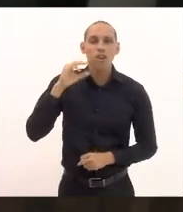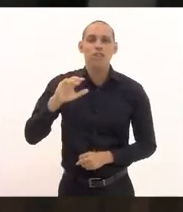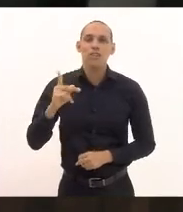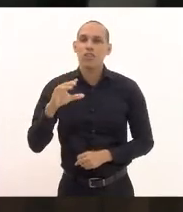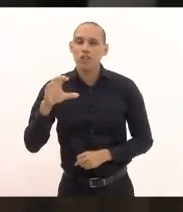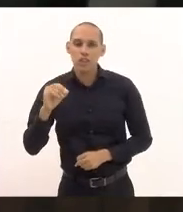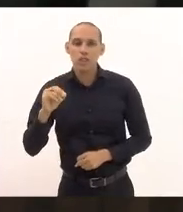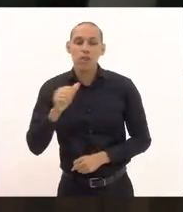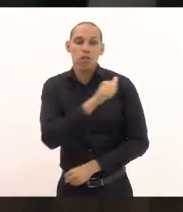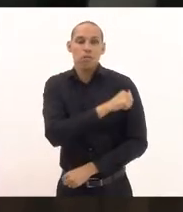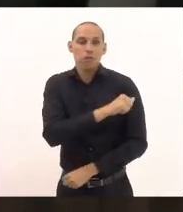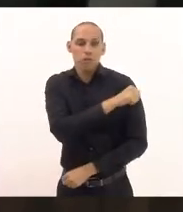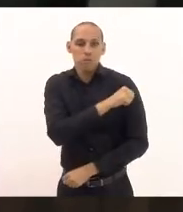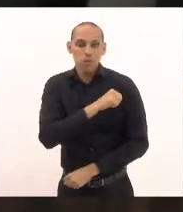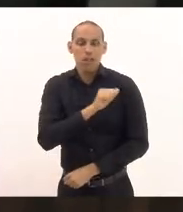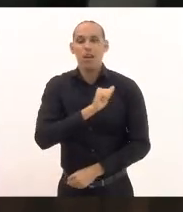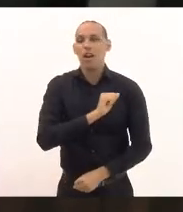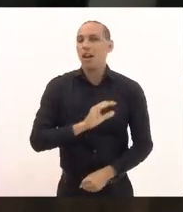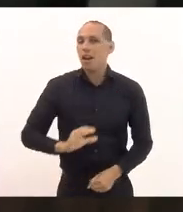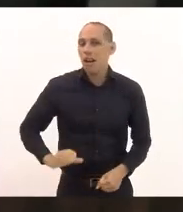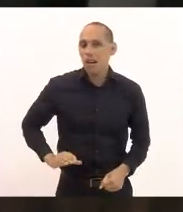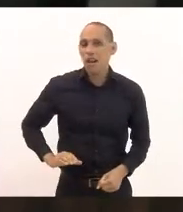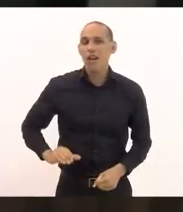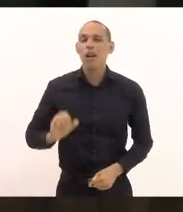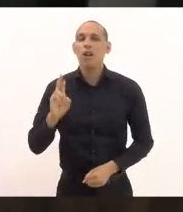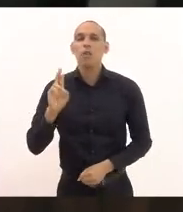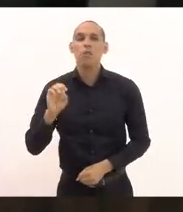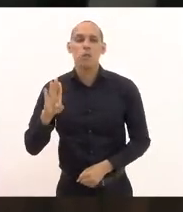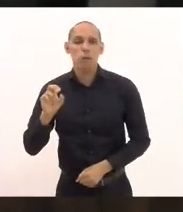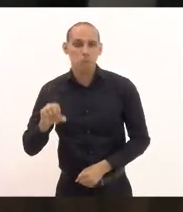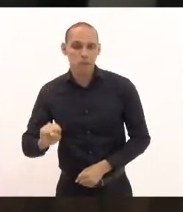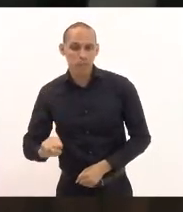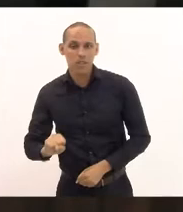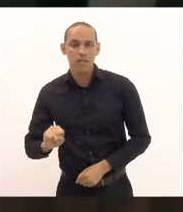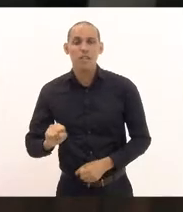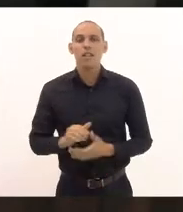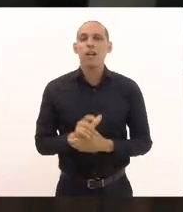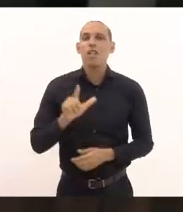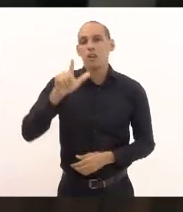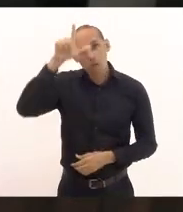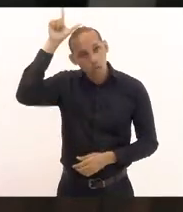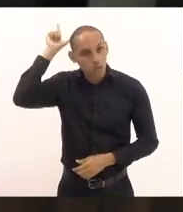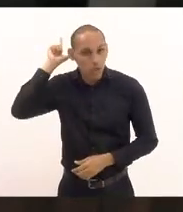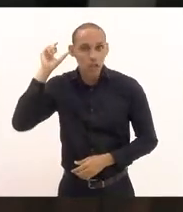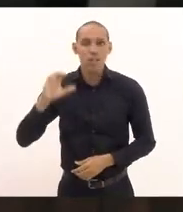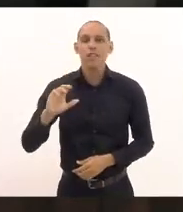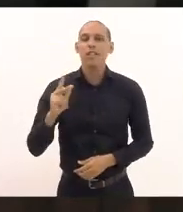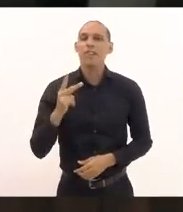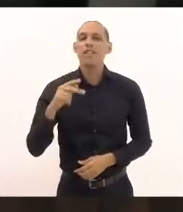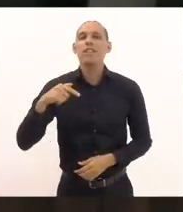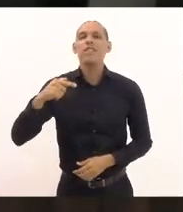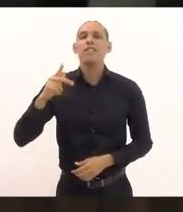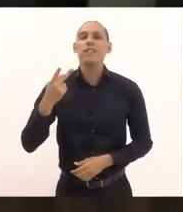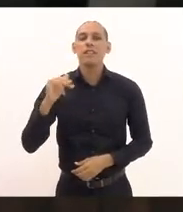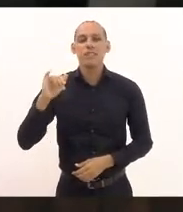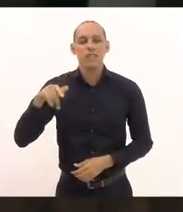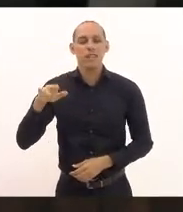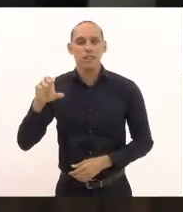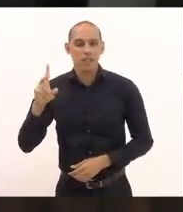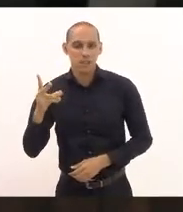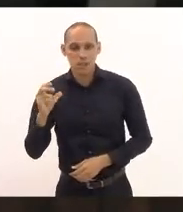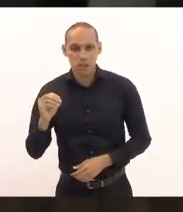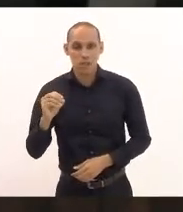enfermeira Rejane, André Siciliano, Rubens Bontempo, Bebeto, subtenente Bernardo, Luiz Paulo, Chiquinho da Mangueira, Carlos Mink, Elton José, Dionísio